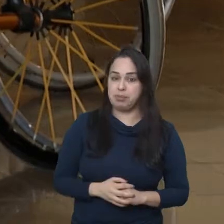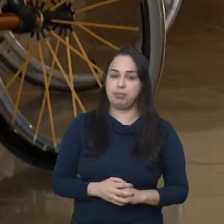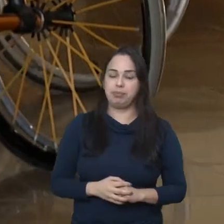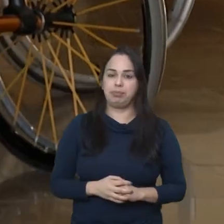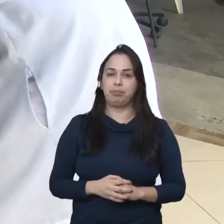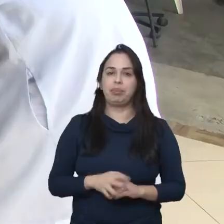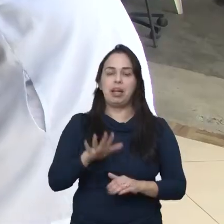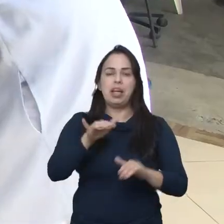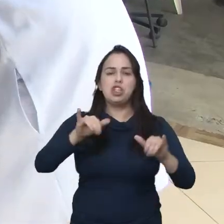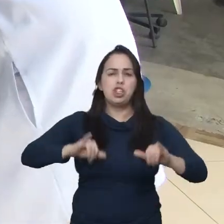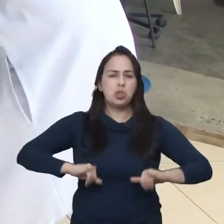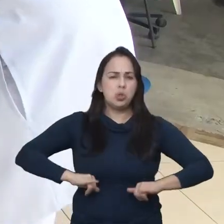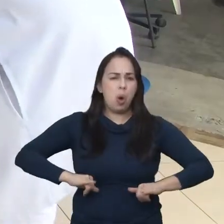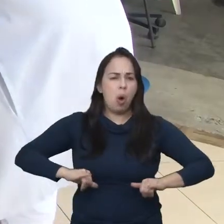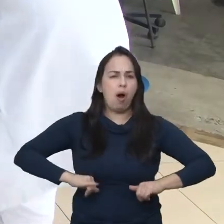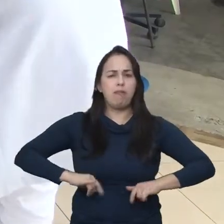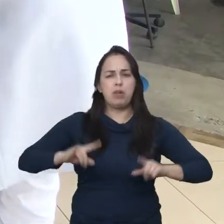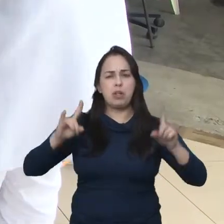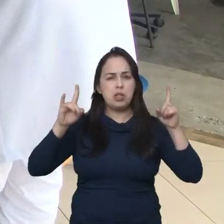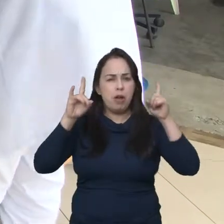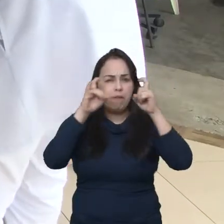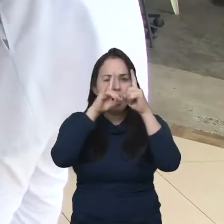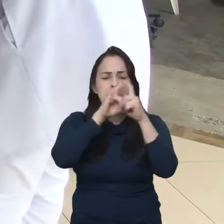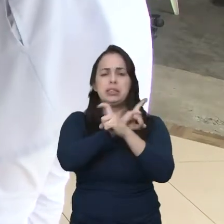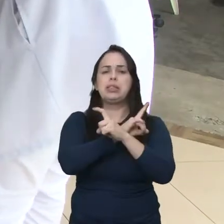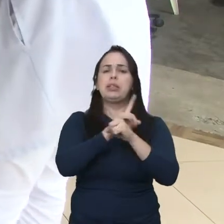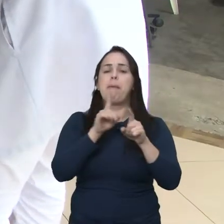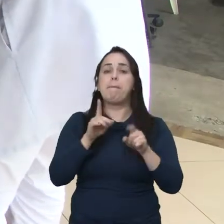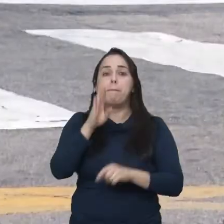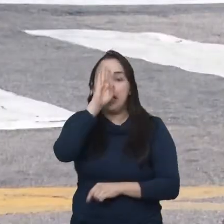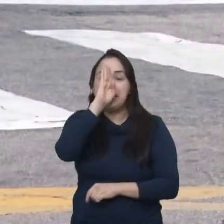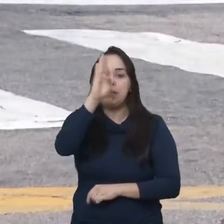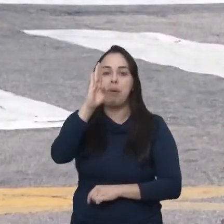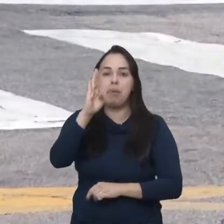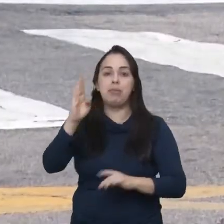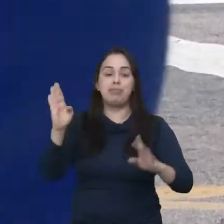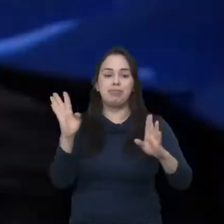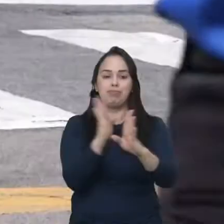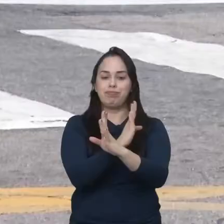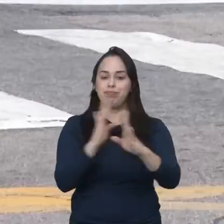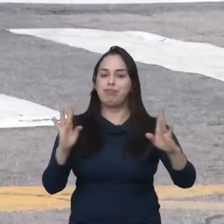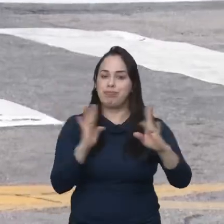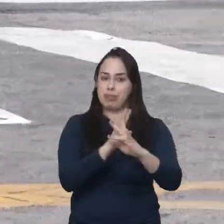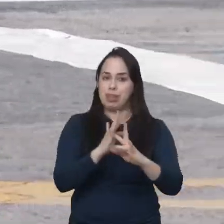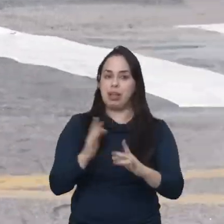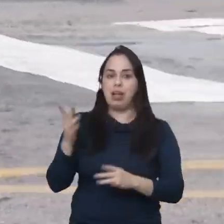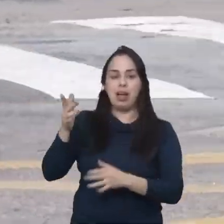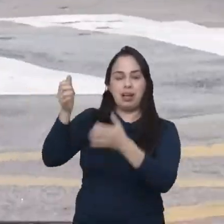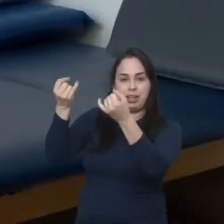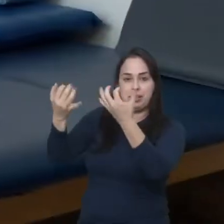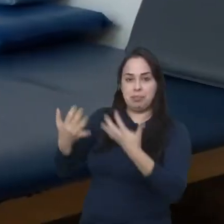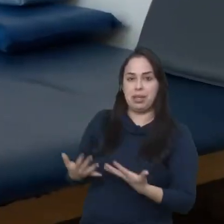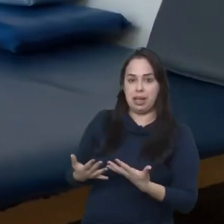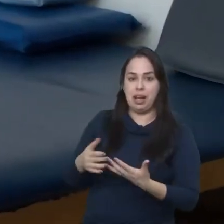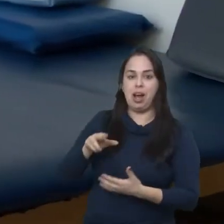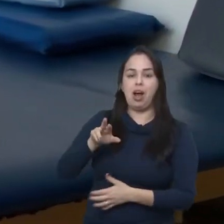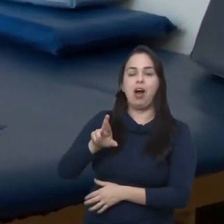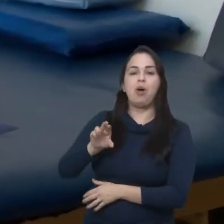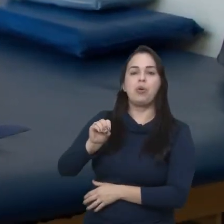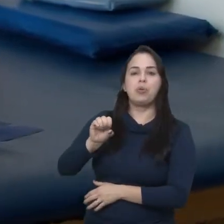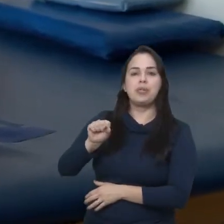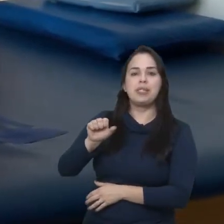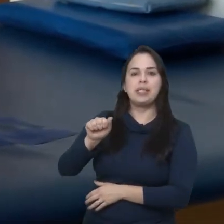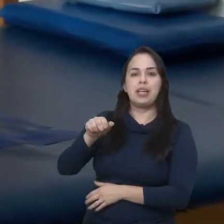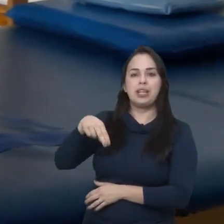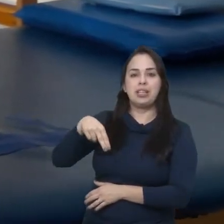do município. Uma parcela que ainda sofre com diversas dificuldades, principalmente no campo da mobilidade urbana, como explica